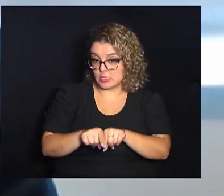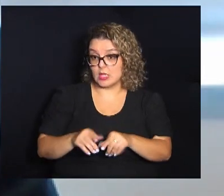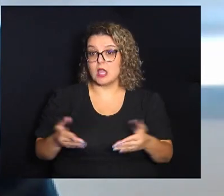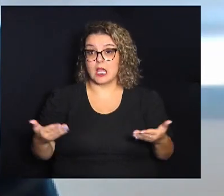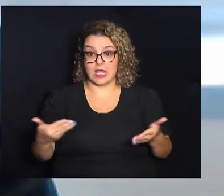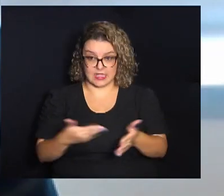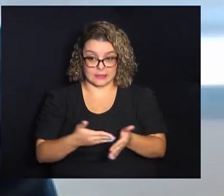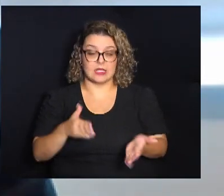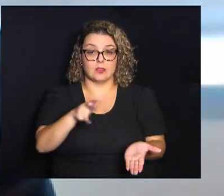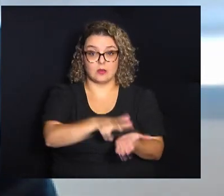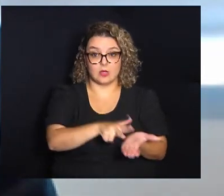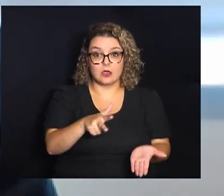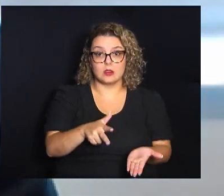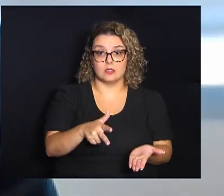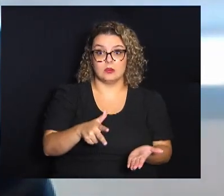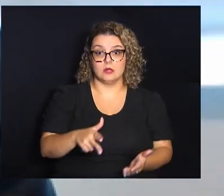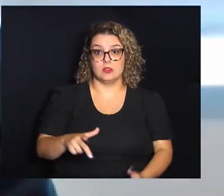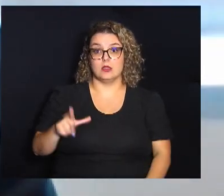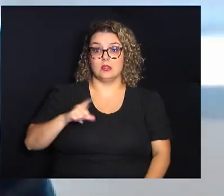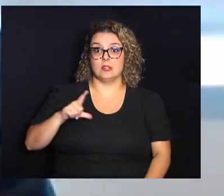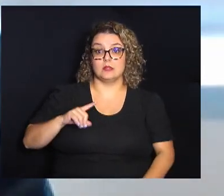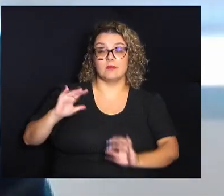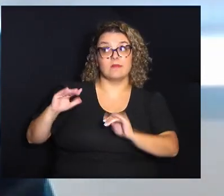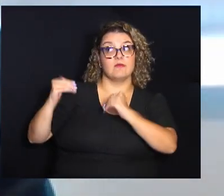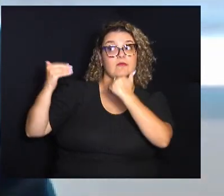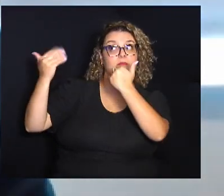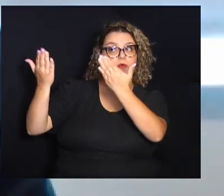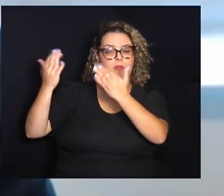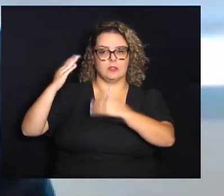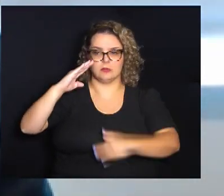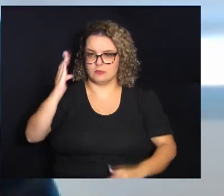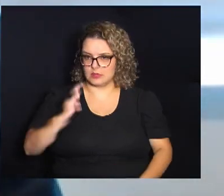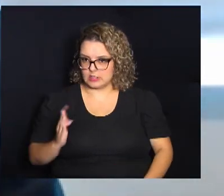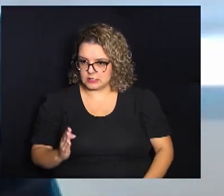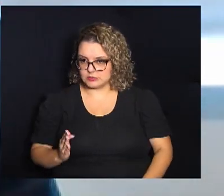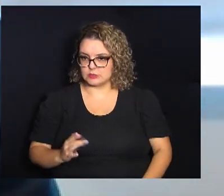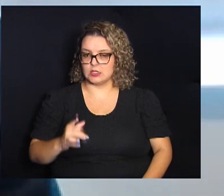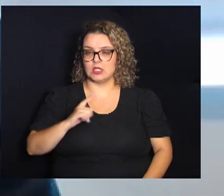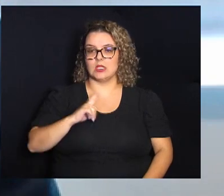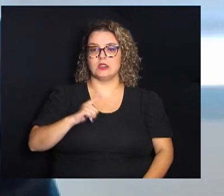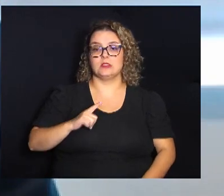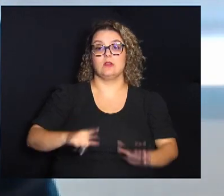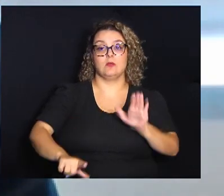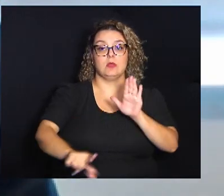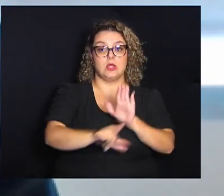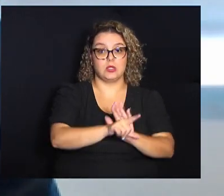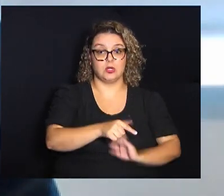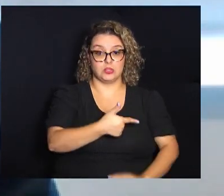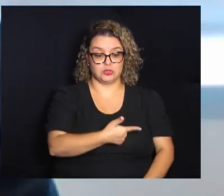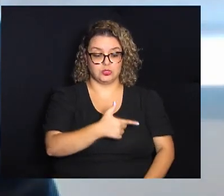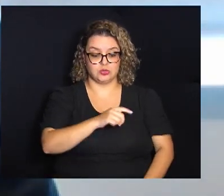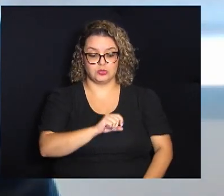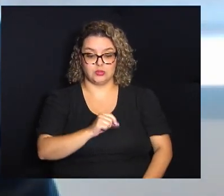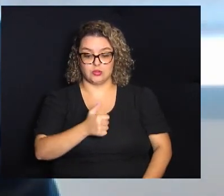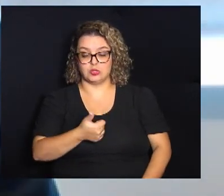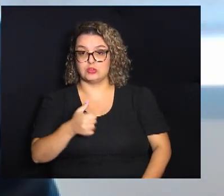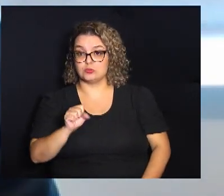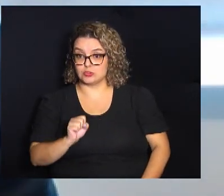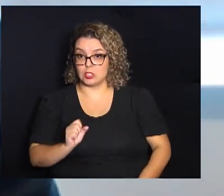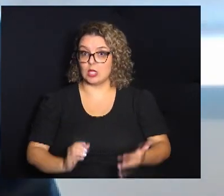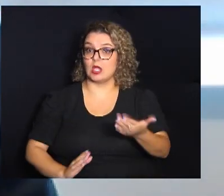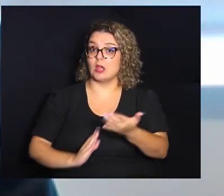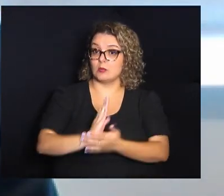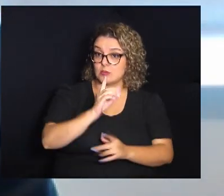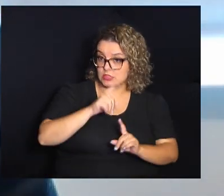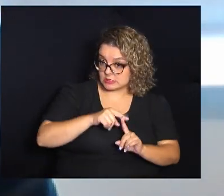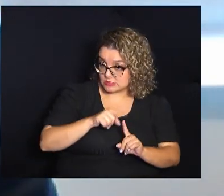regulamentação, ainda estão sediadas no exterior, tá? A gente teve uma legislação de 2018 que aprovou esse tipo de